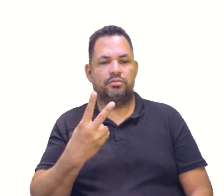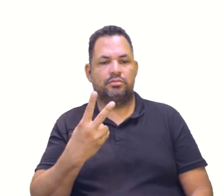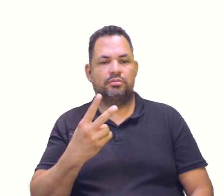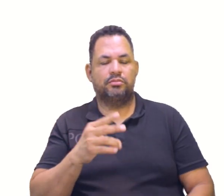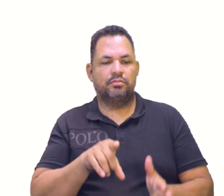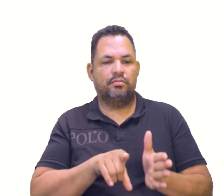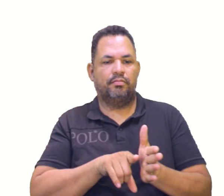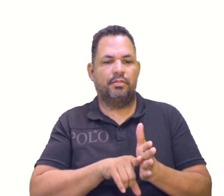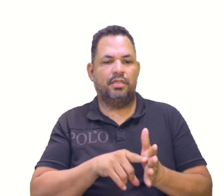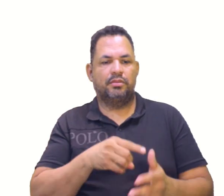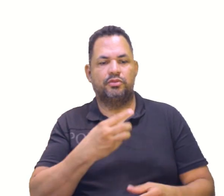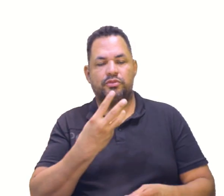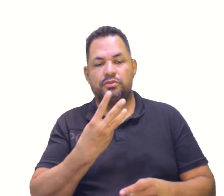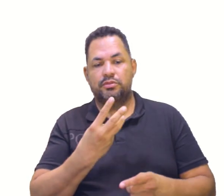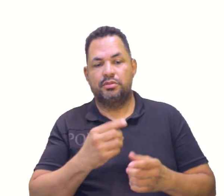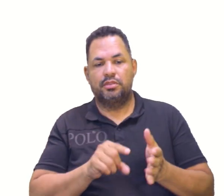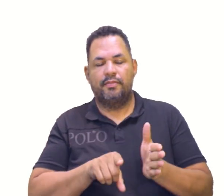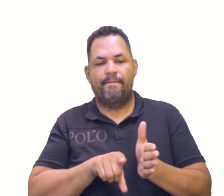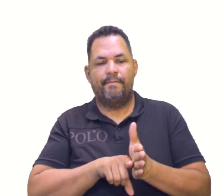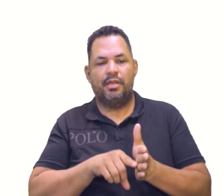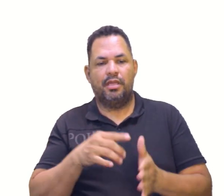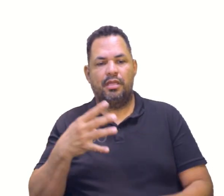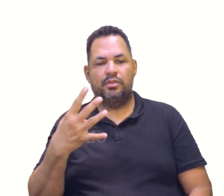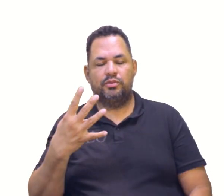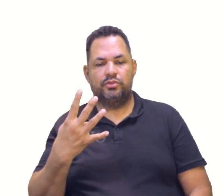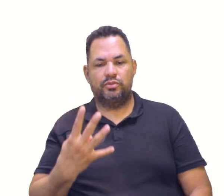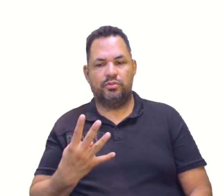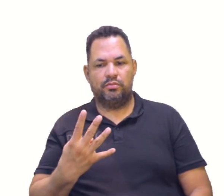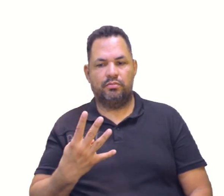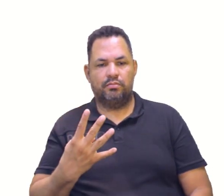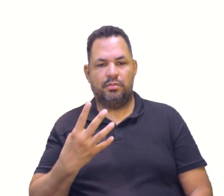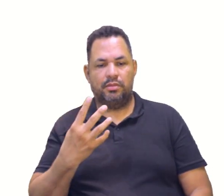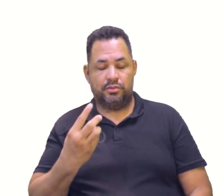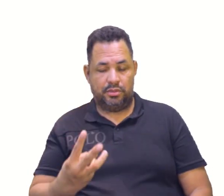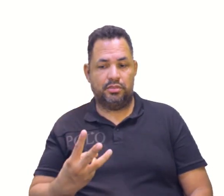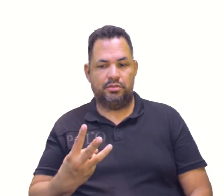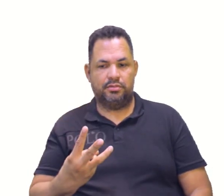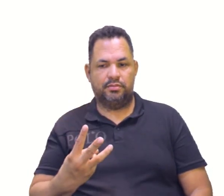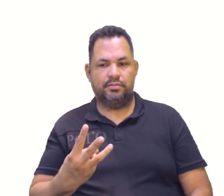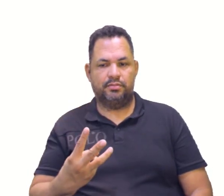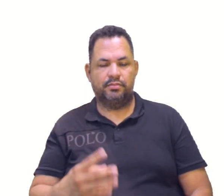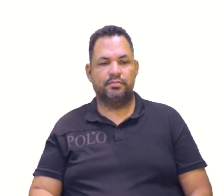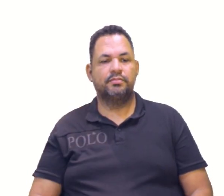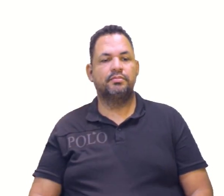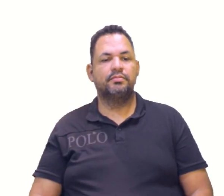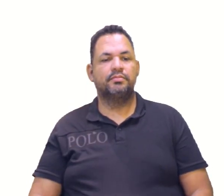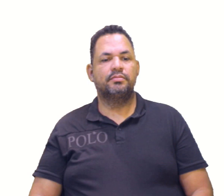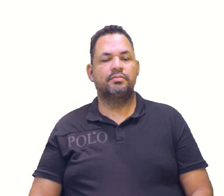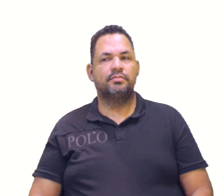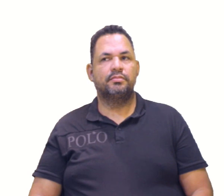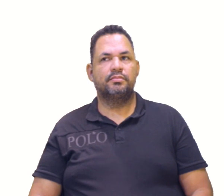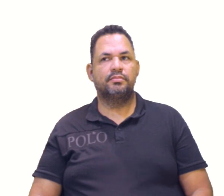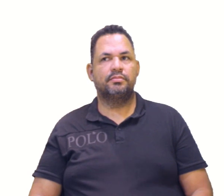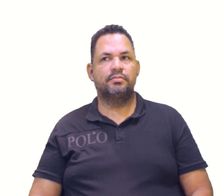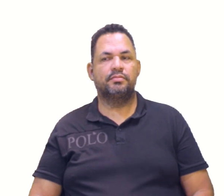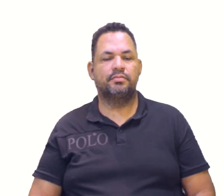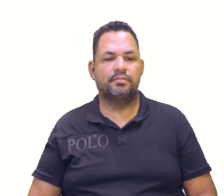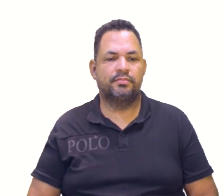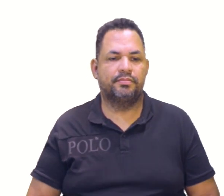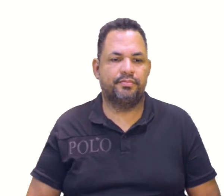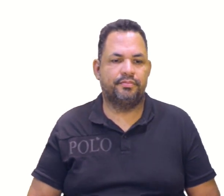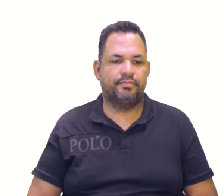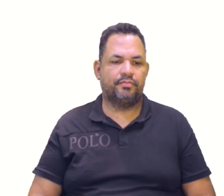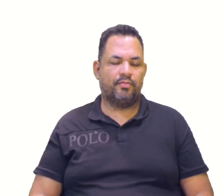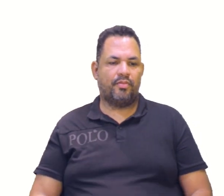do B, menos 3. X do A, menos 3. É 3, né? Mas menos é da equação,